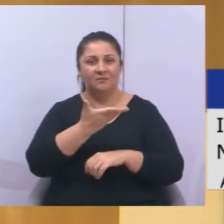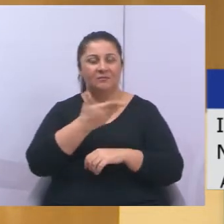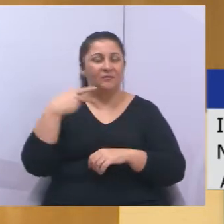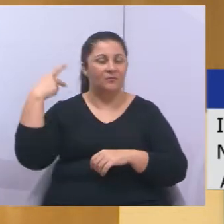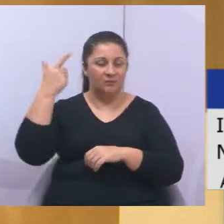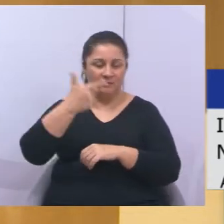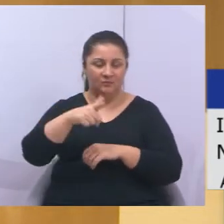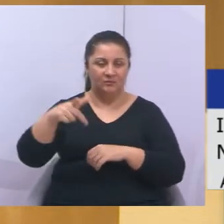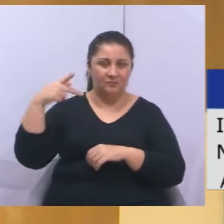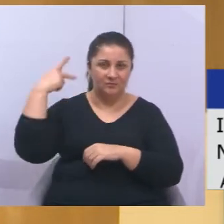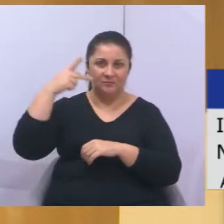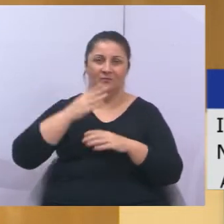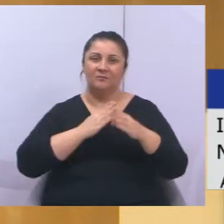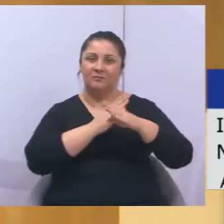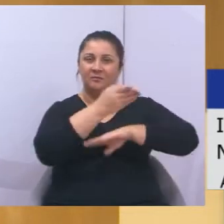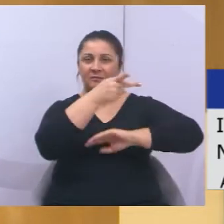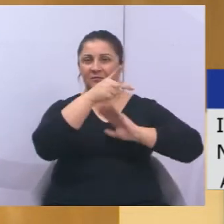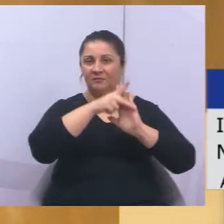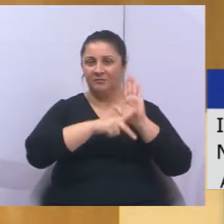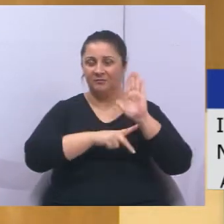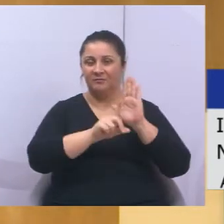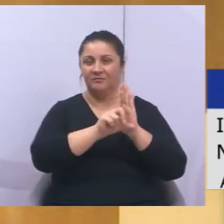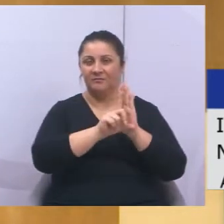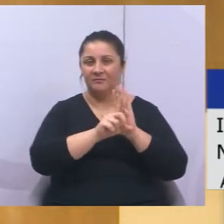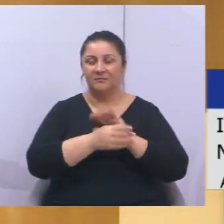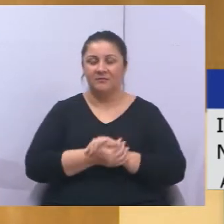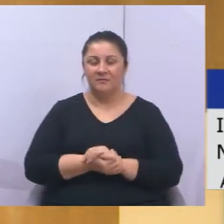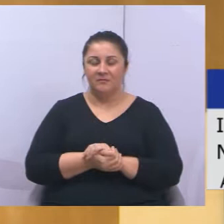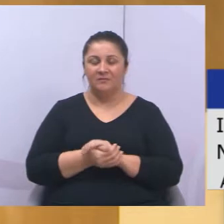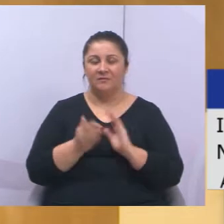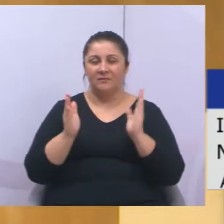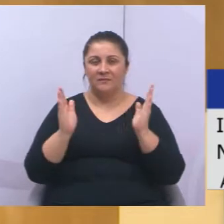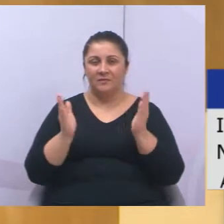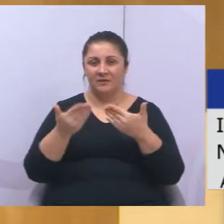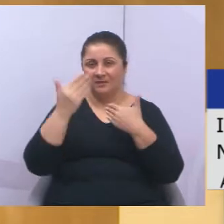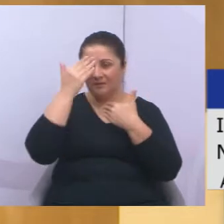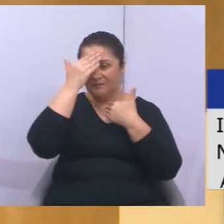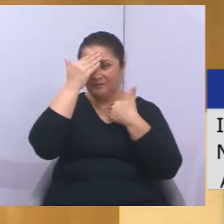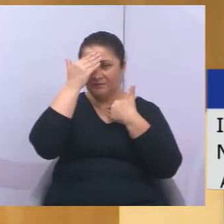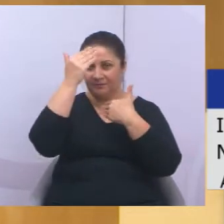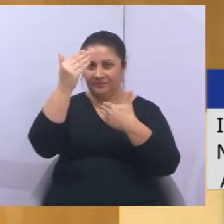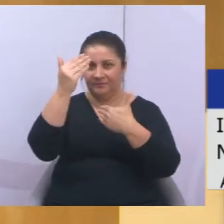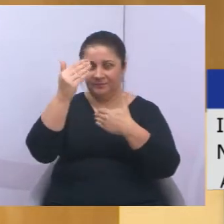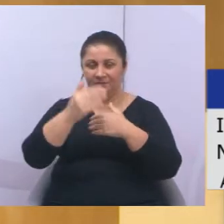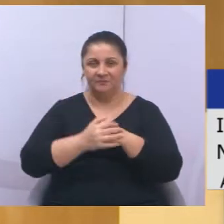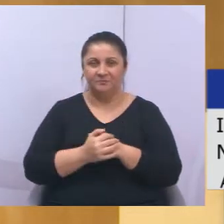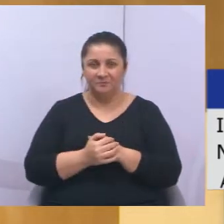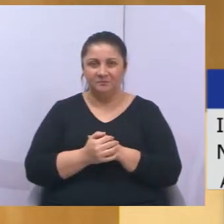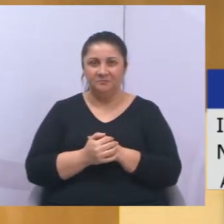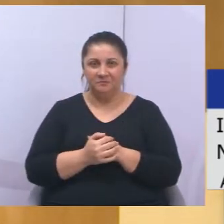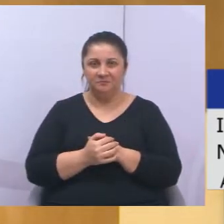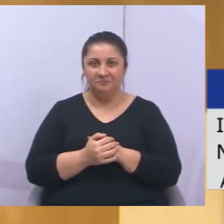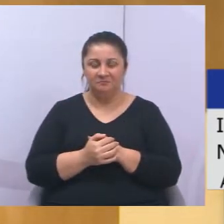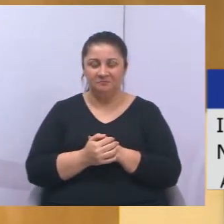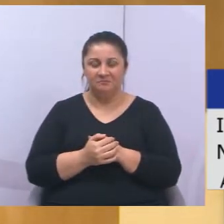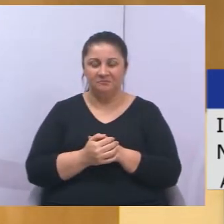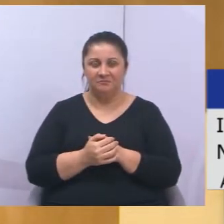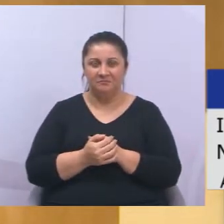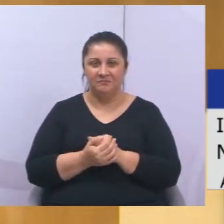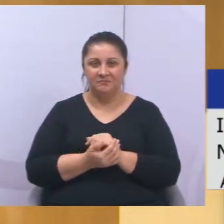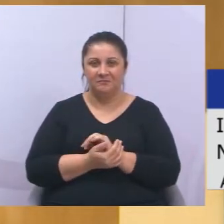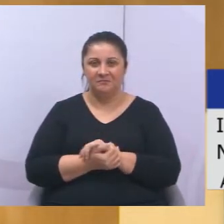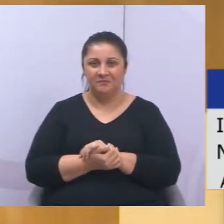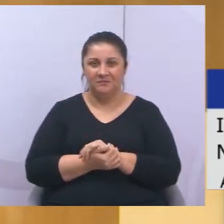para aprovação deste projeto e antecipamos o agradecimento desde já.